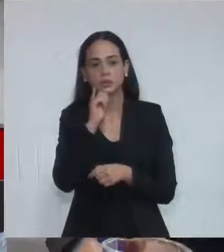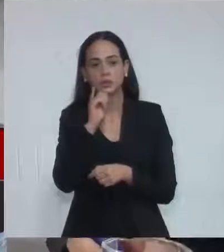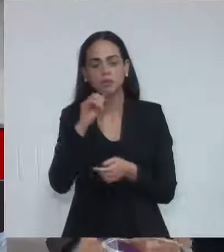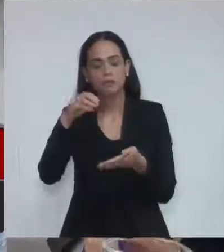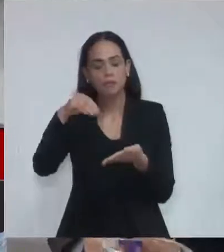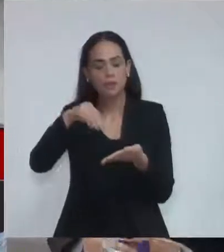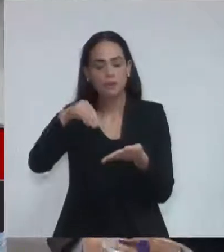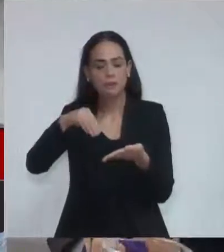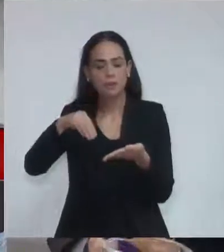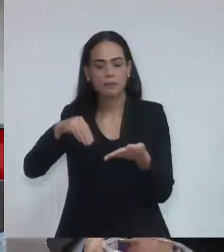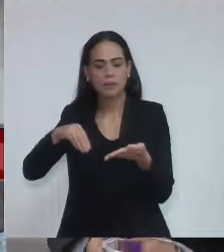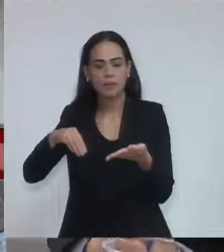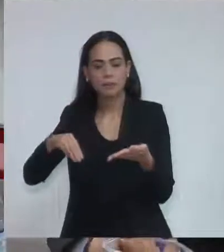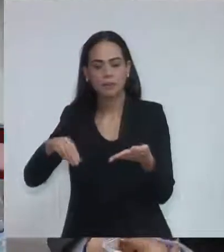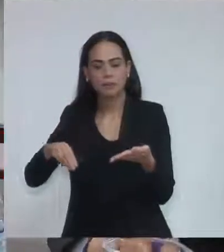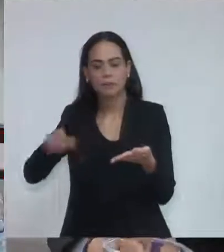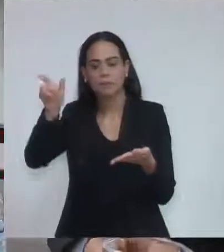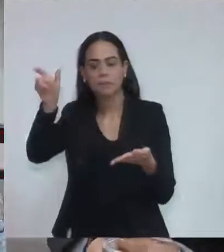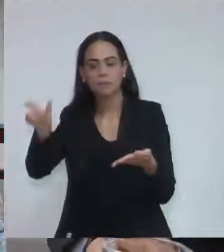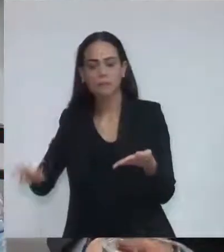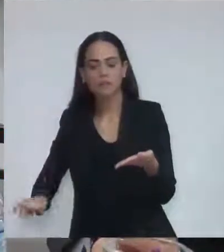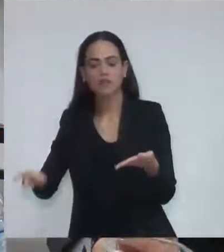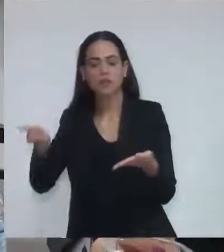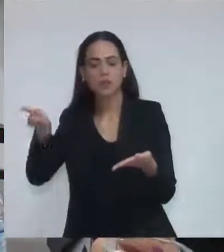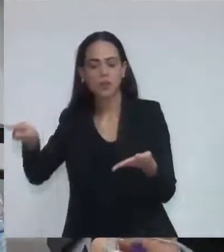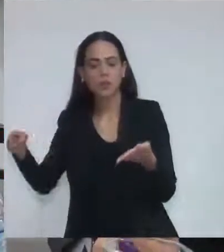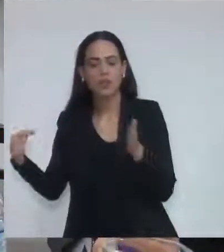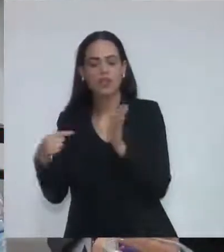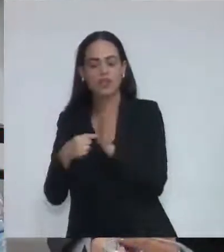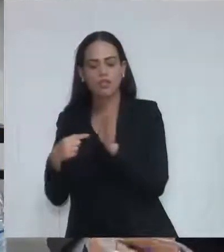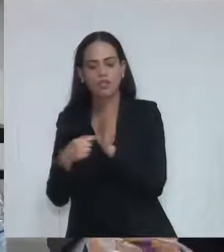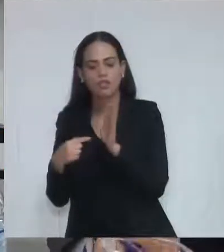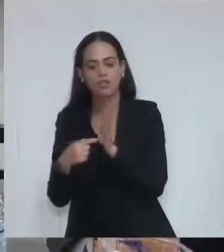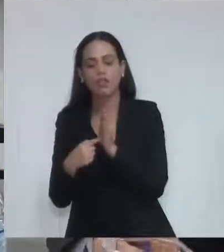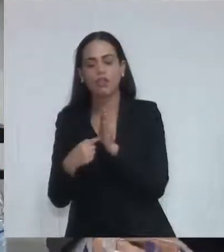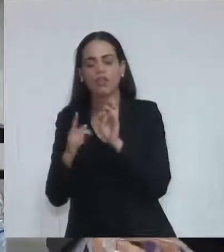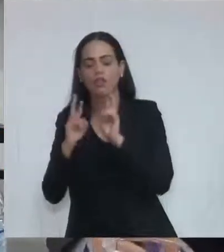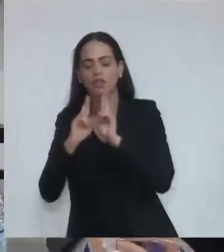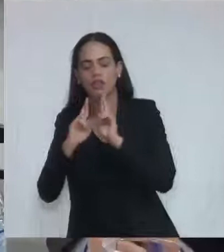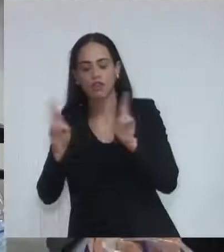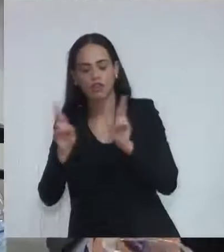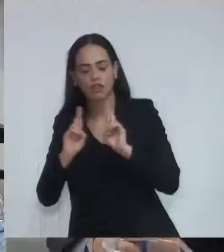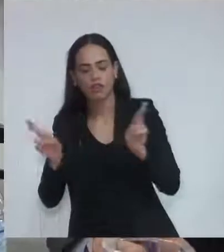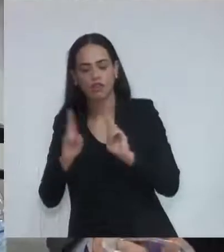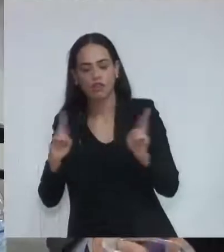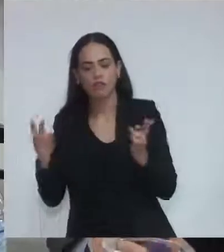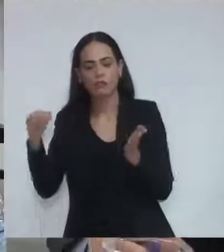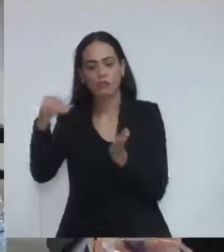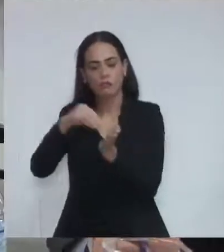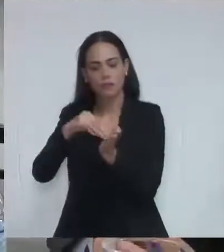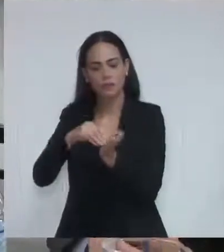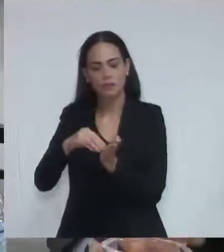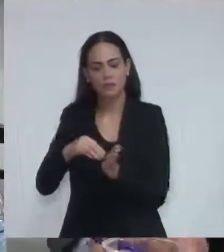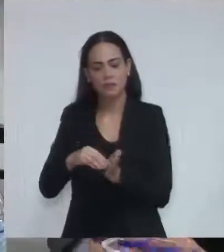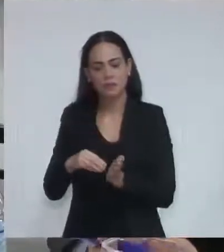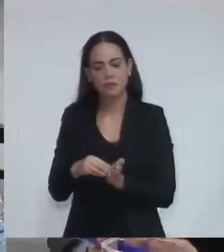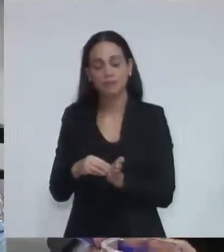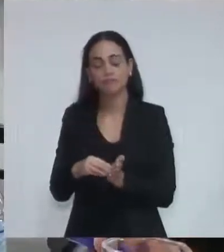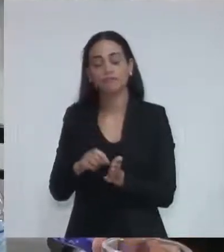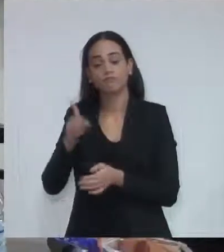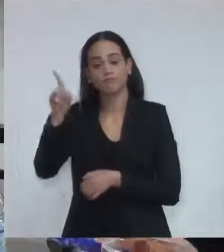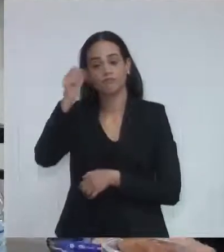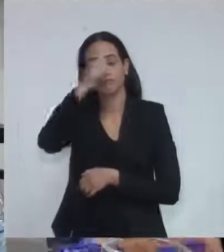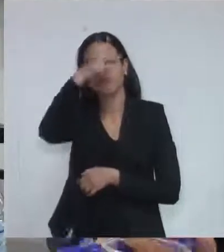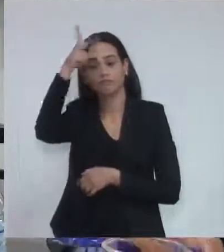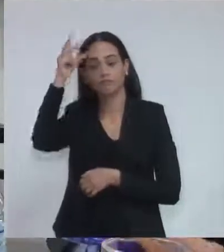tal de tal pessoa, vão falar que está personalizando, que está atravessando o carro nas frentes dos bois,